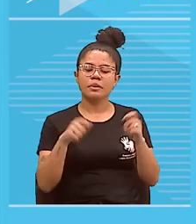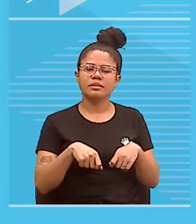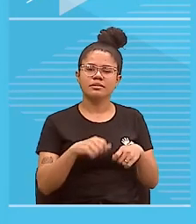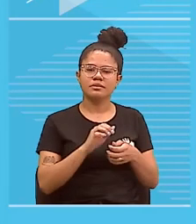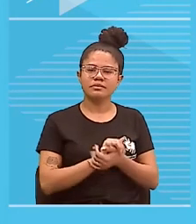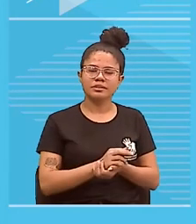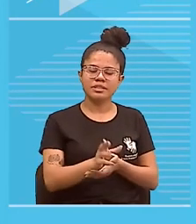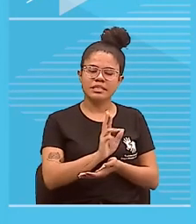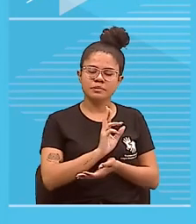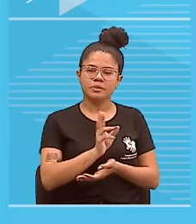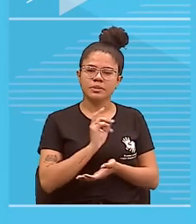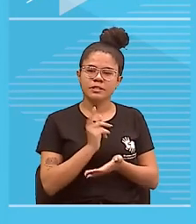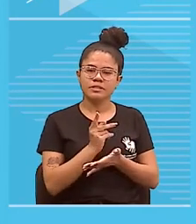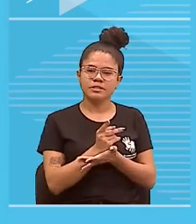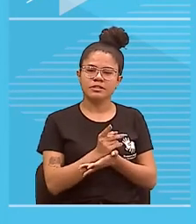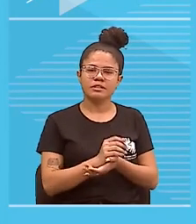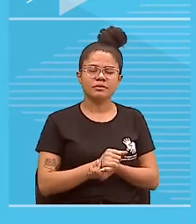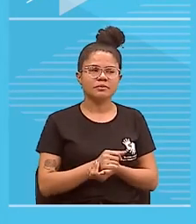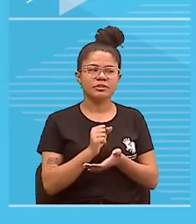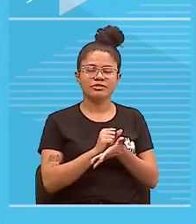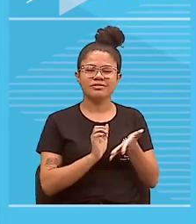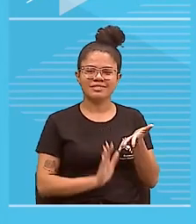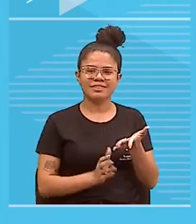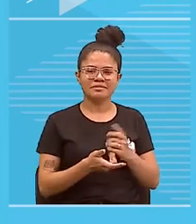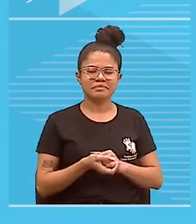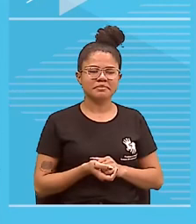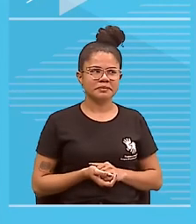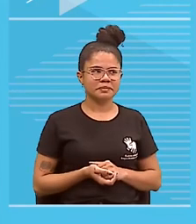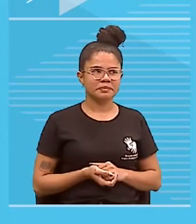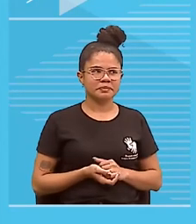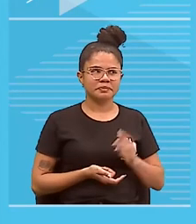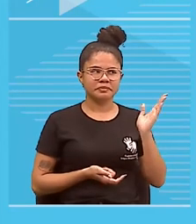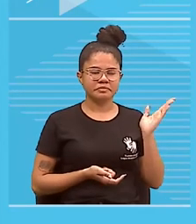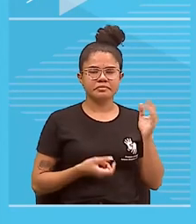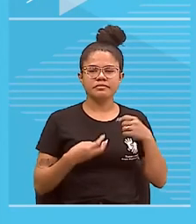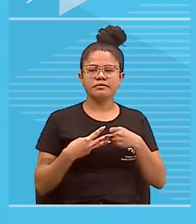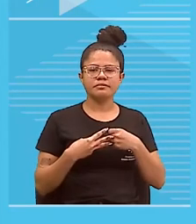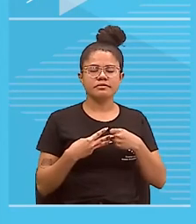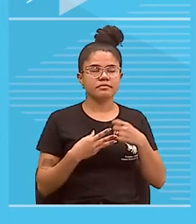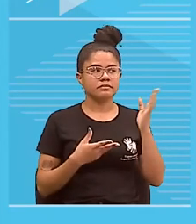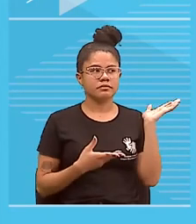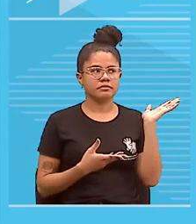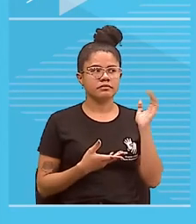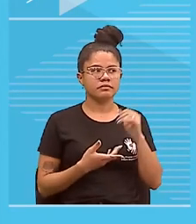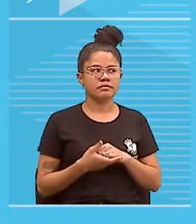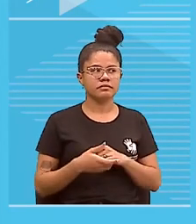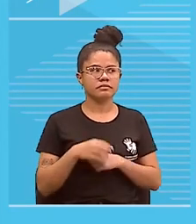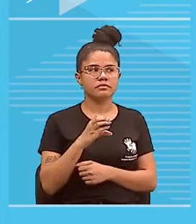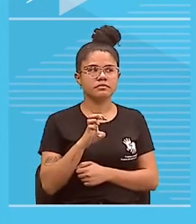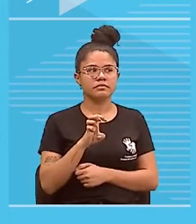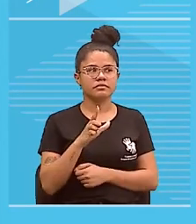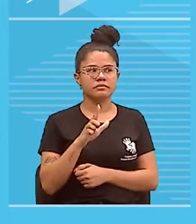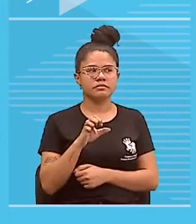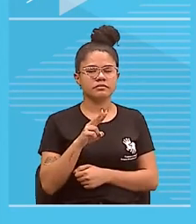Deus chama ela ó essa celulose Ela é formada por moléculas de